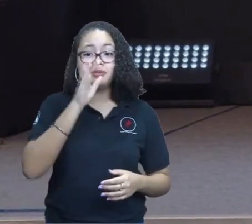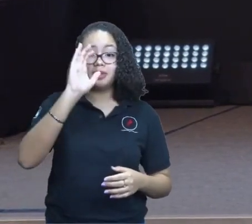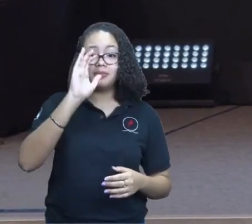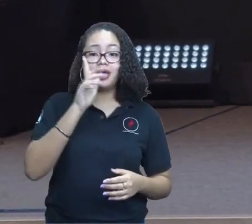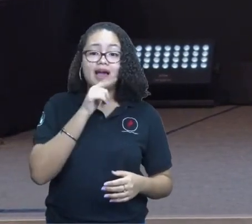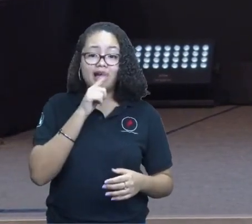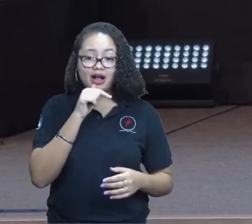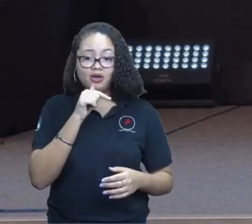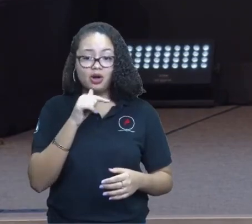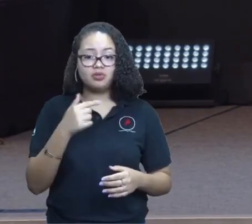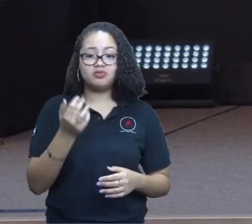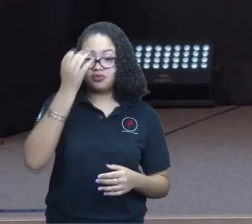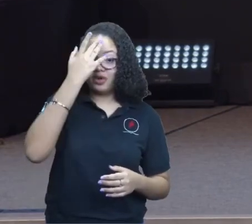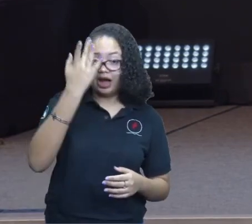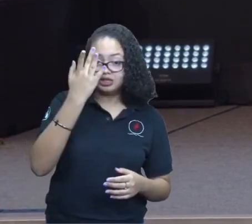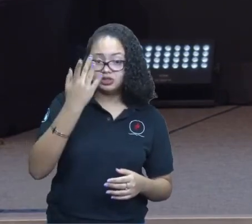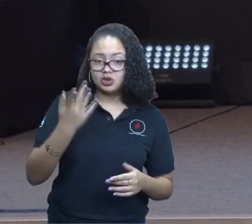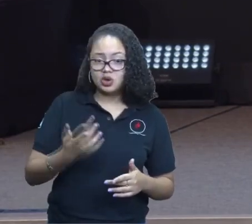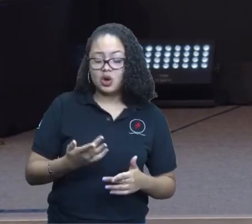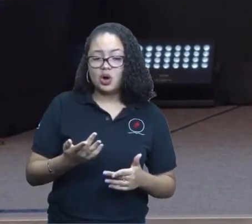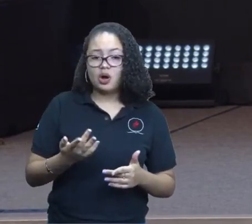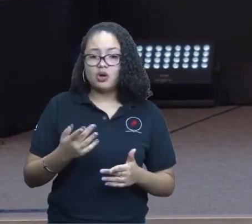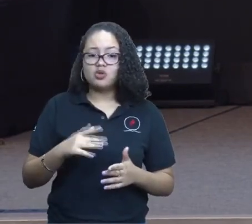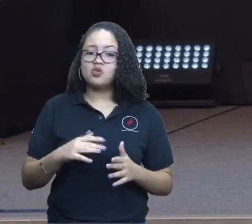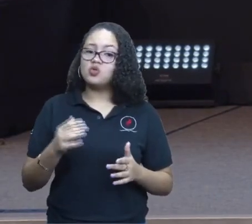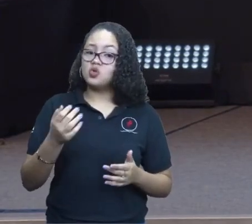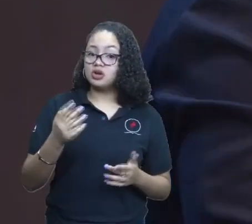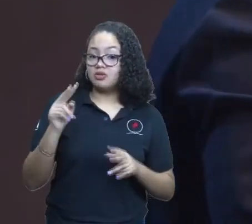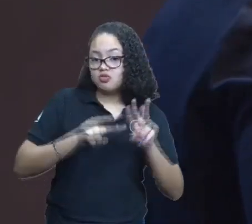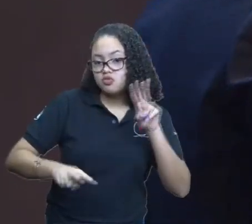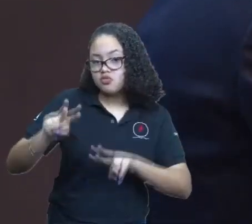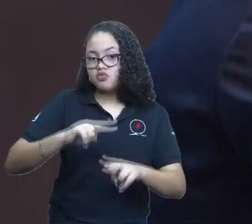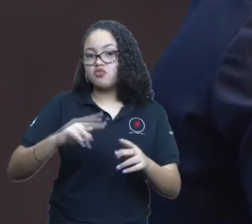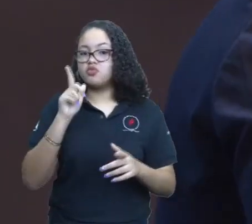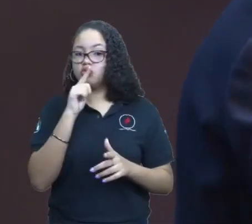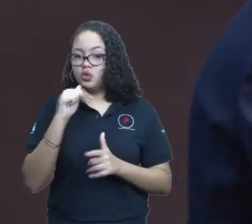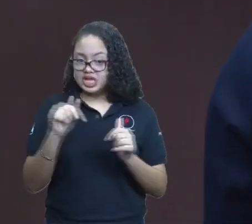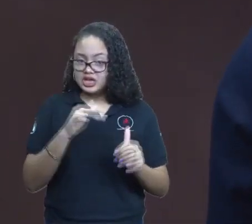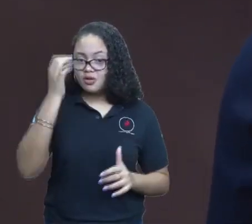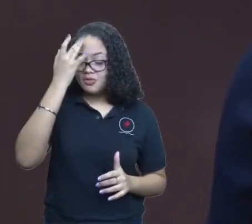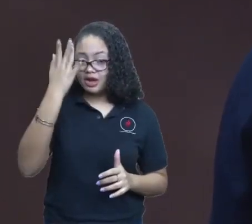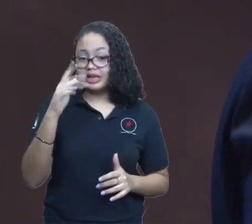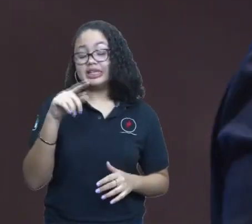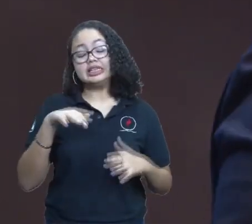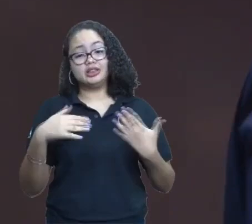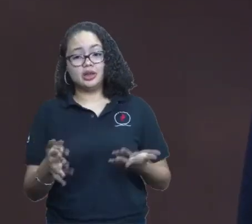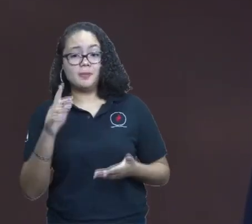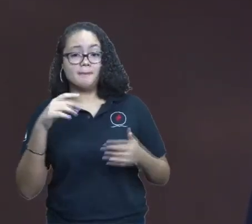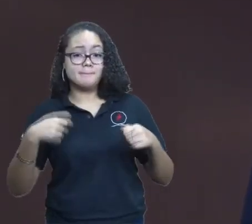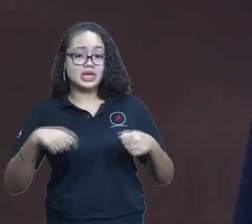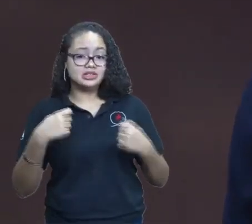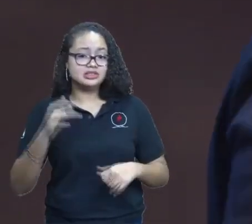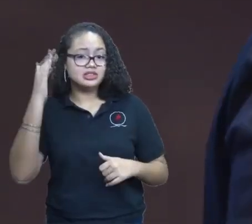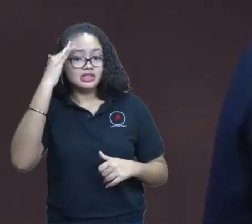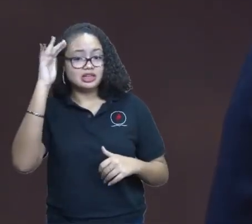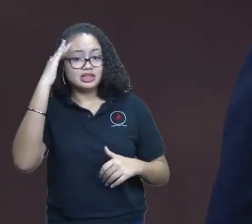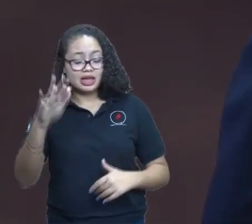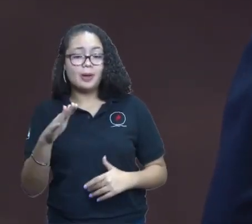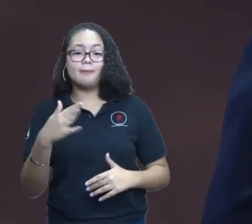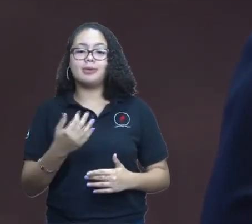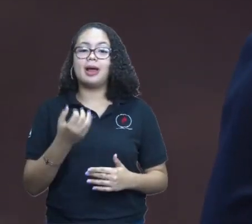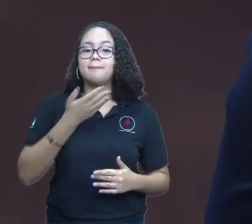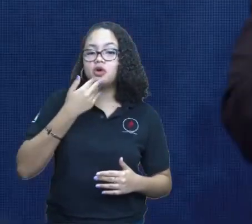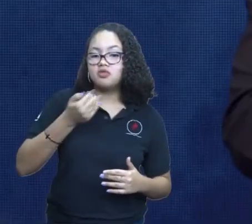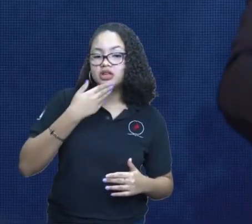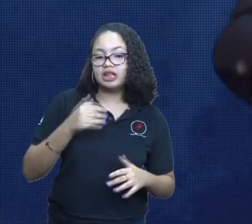consegue aproveitar a brisa do rio com facilidade Então você consegue compreender que para se beneficiar do nível de qualidade